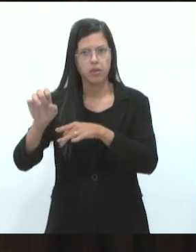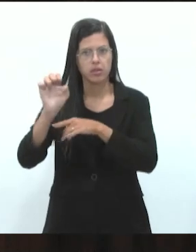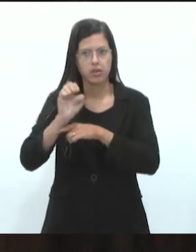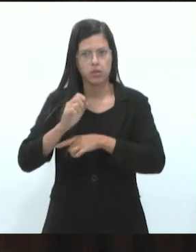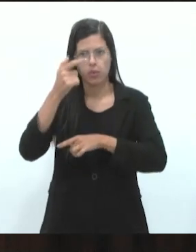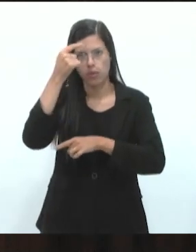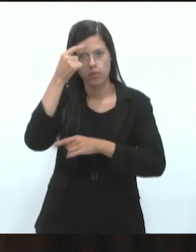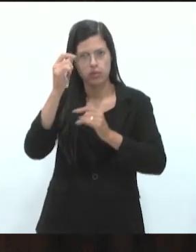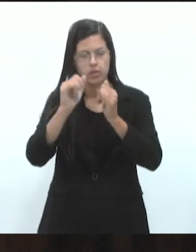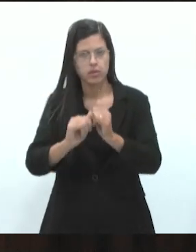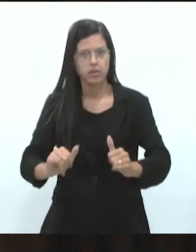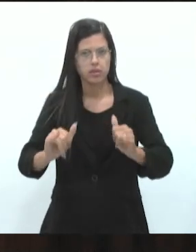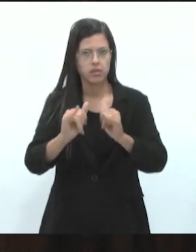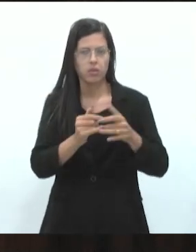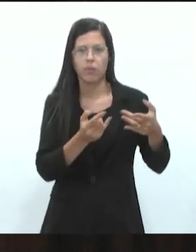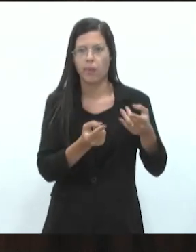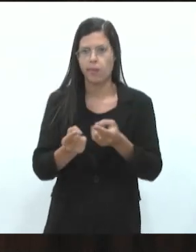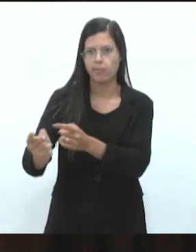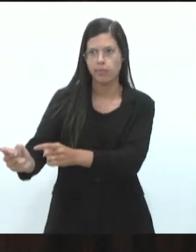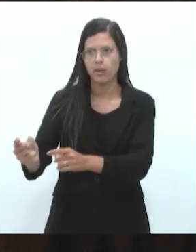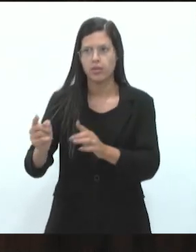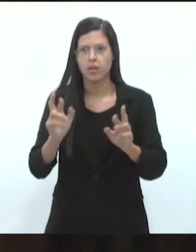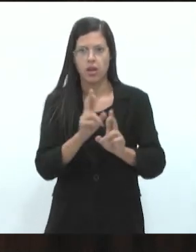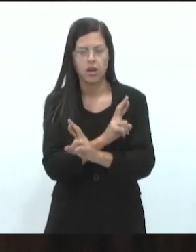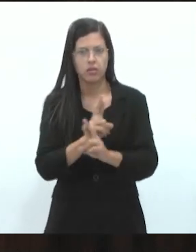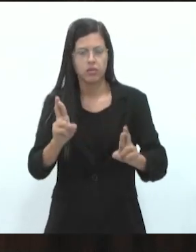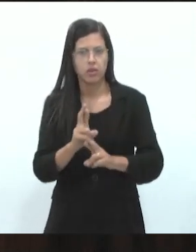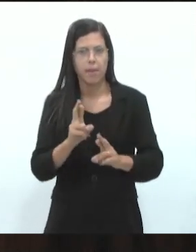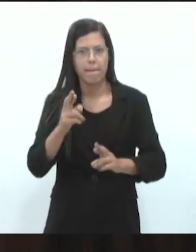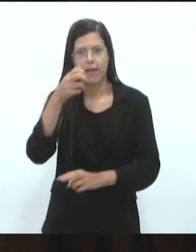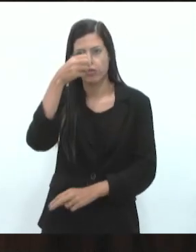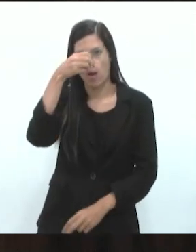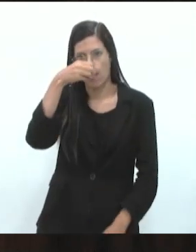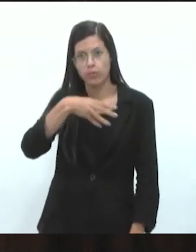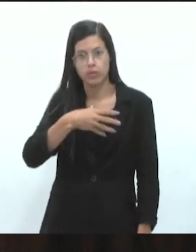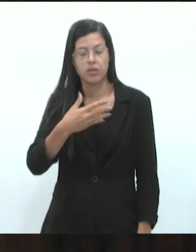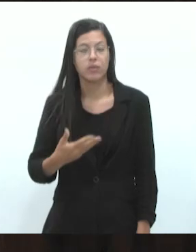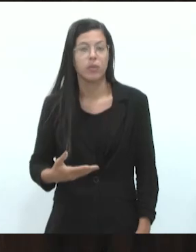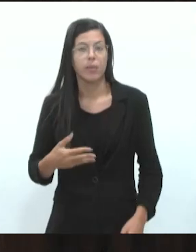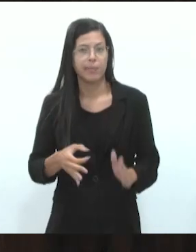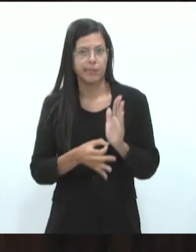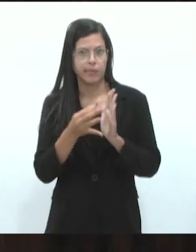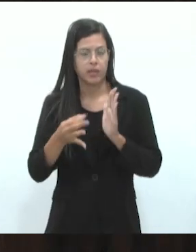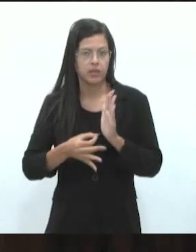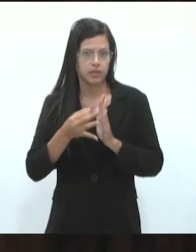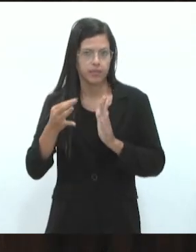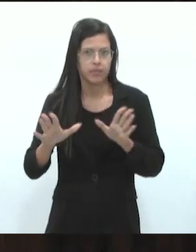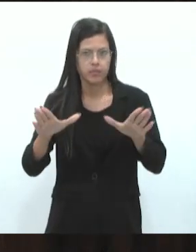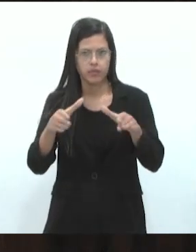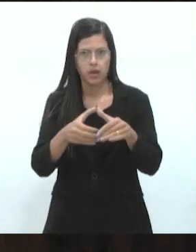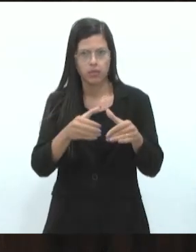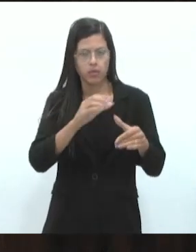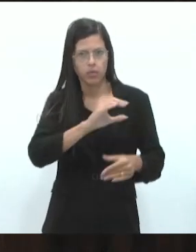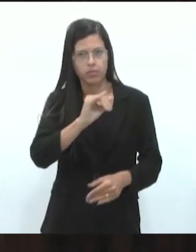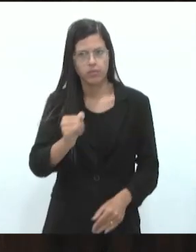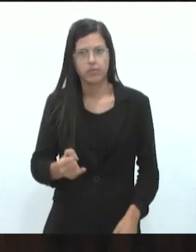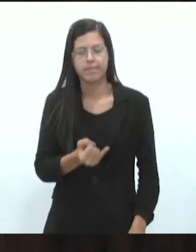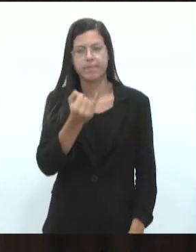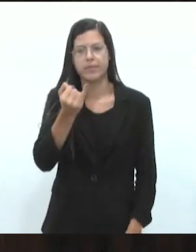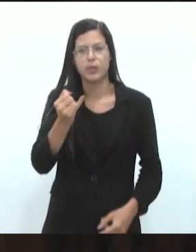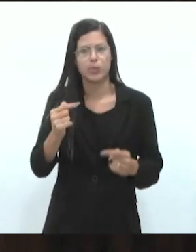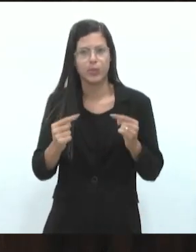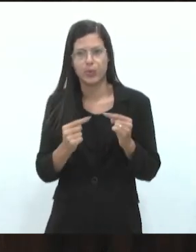de Conscientização e Combate ao Relacionamento Abusivo. Pareceres das comissões de Constituição e Justiça